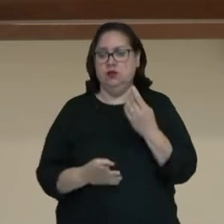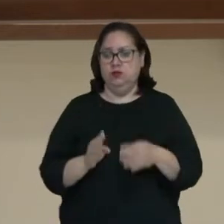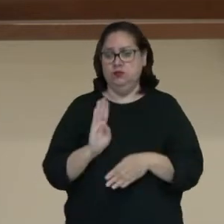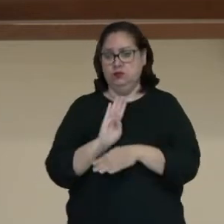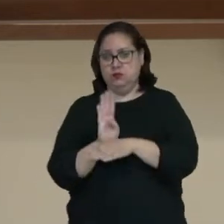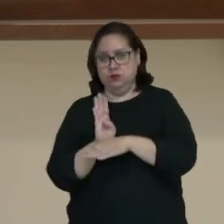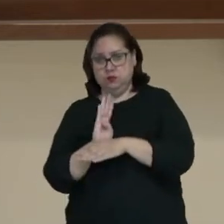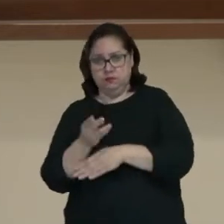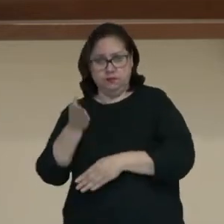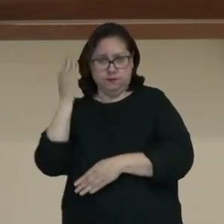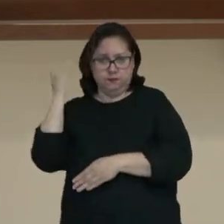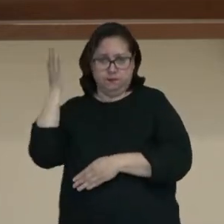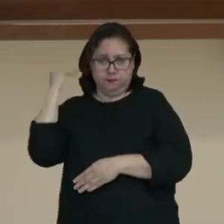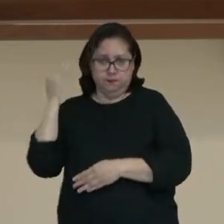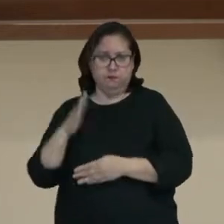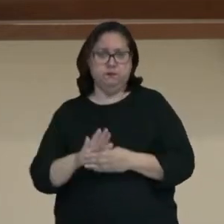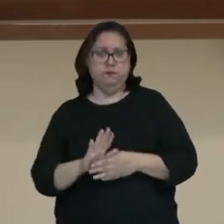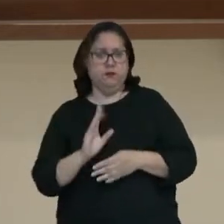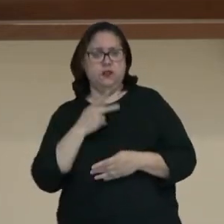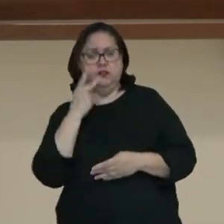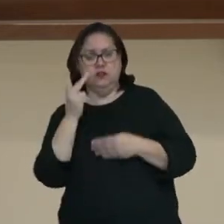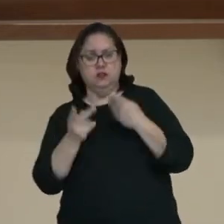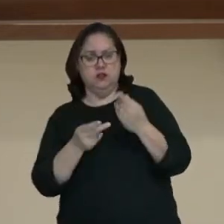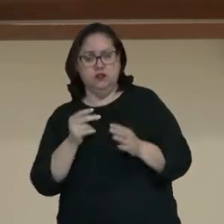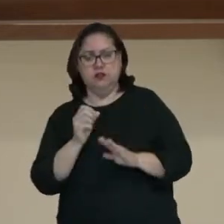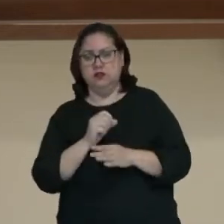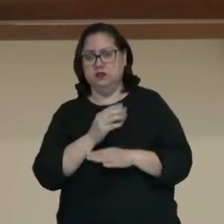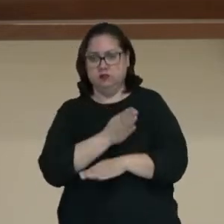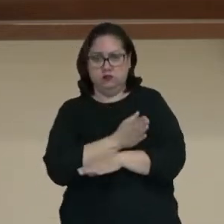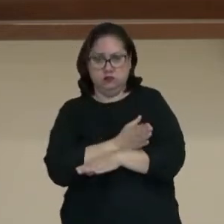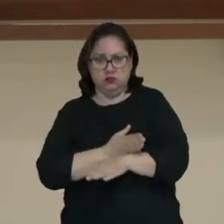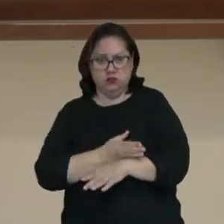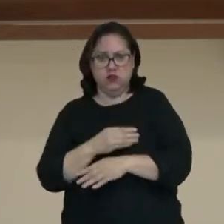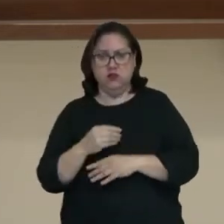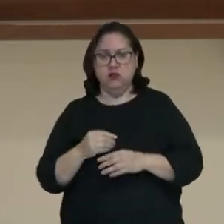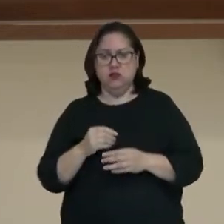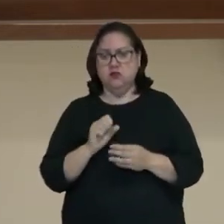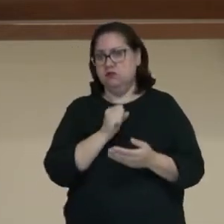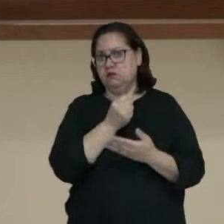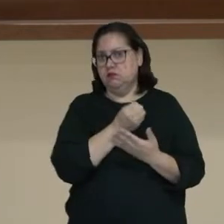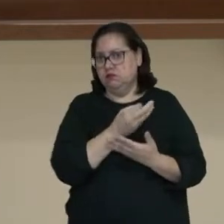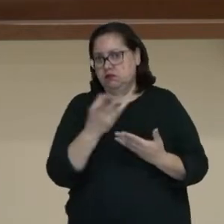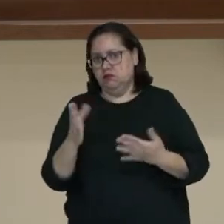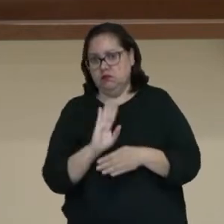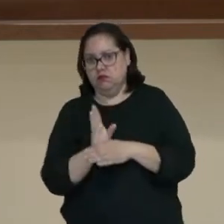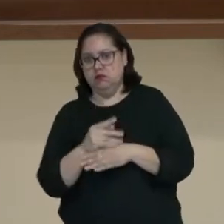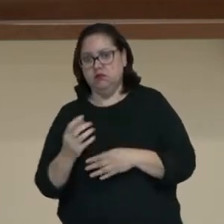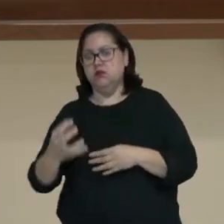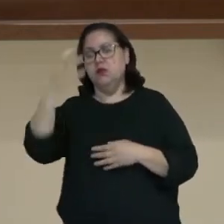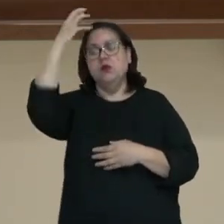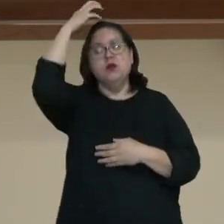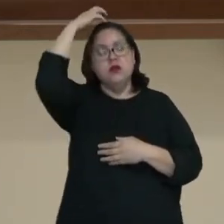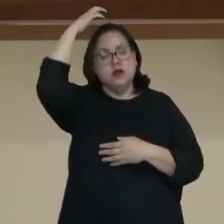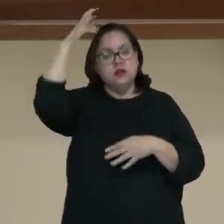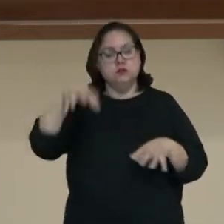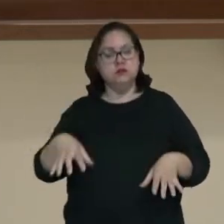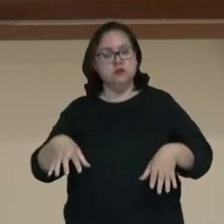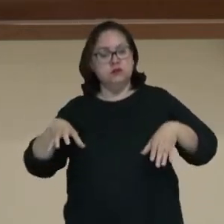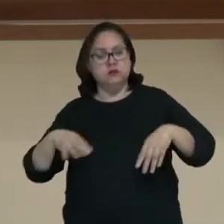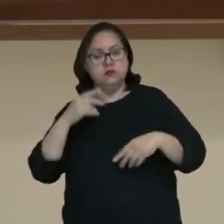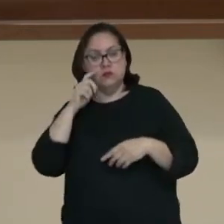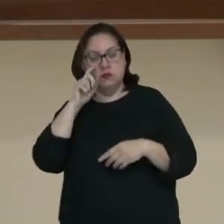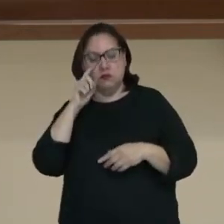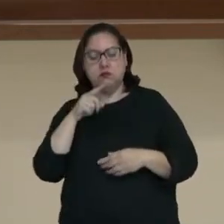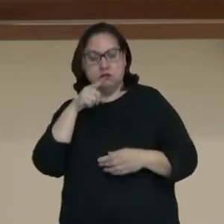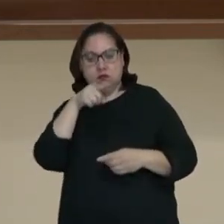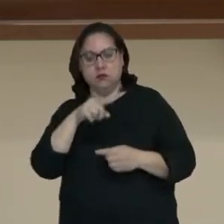filmes antigos, alguns filmes que falam da época medieval, alguma série, né? E o rei encrenca